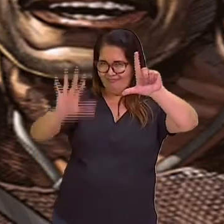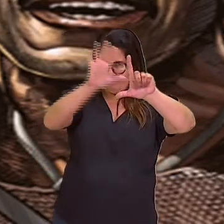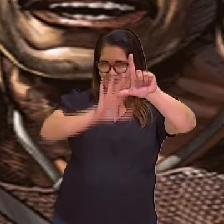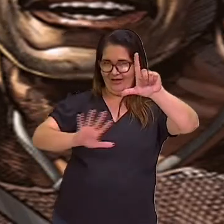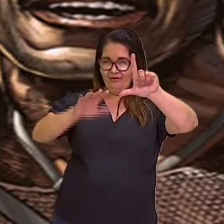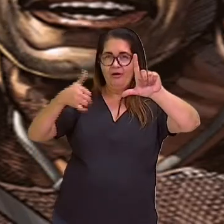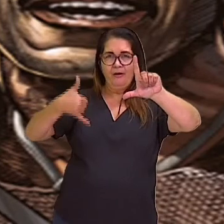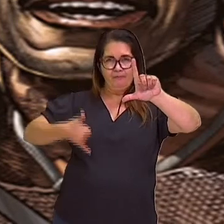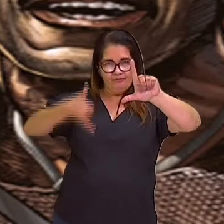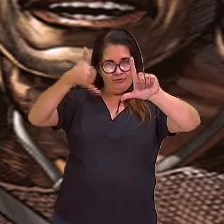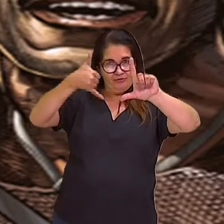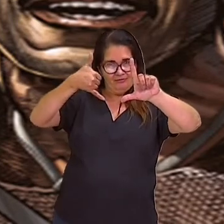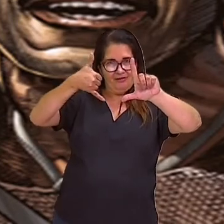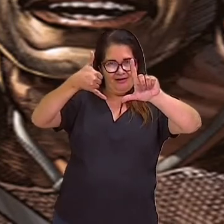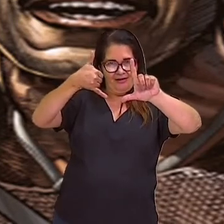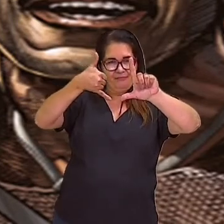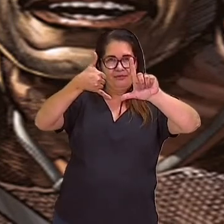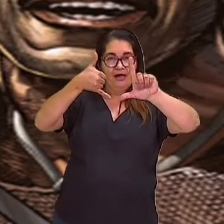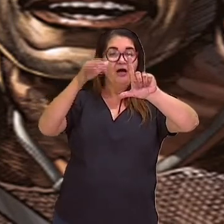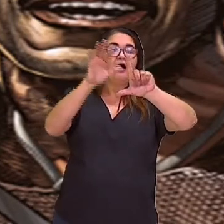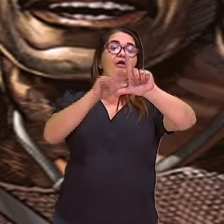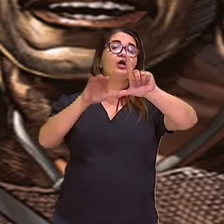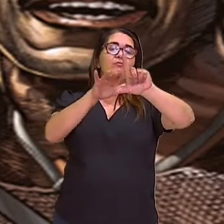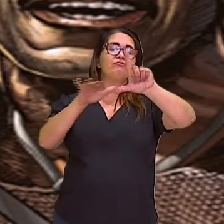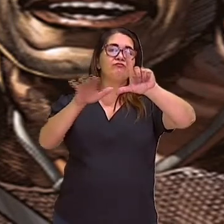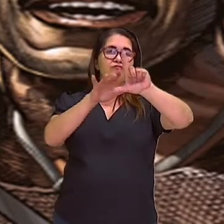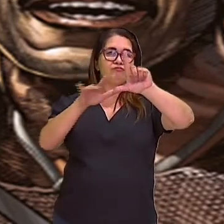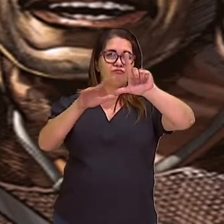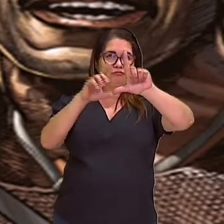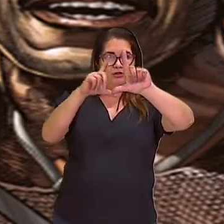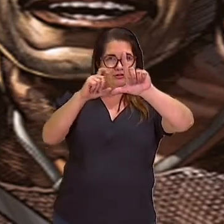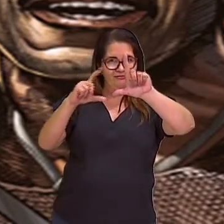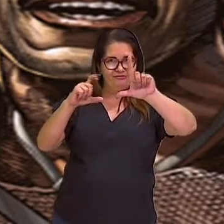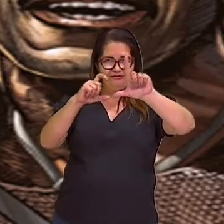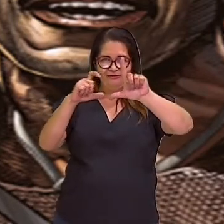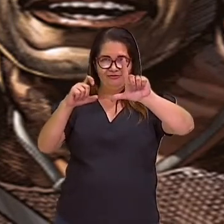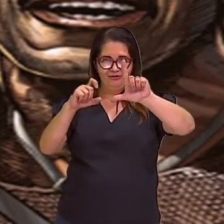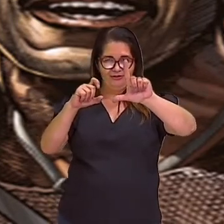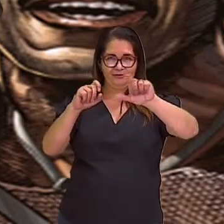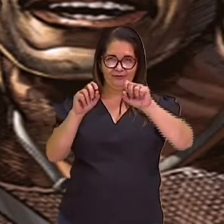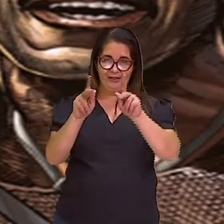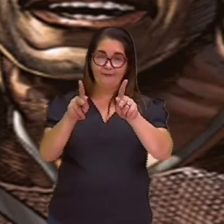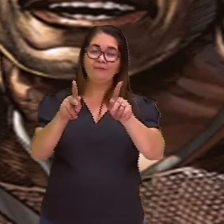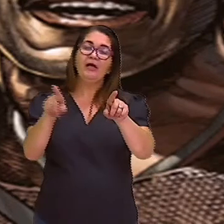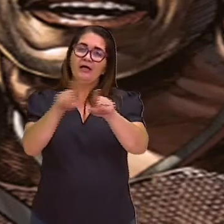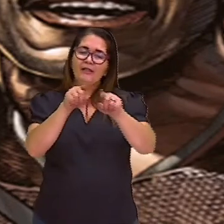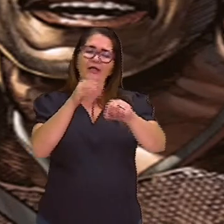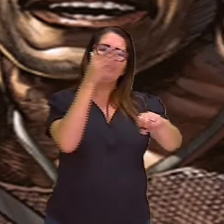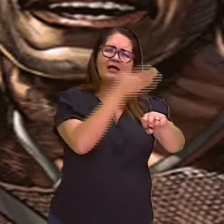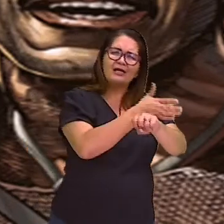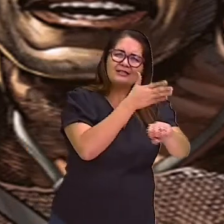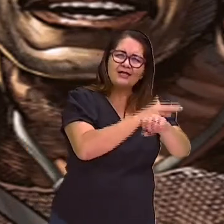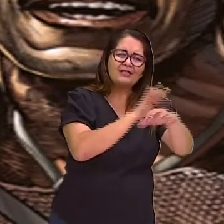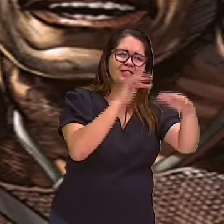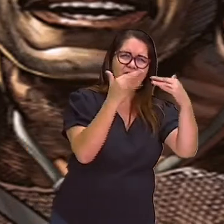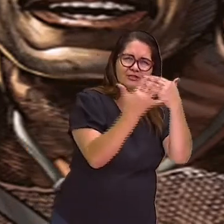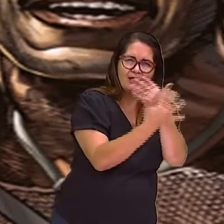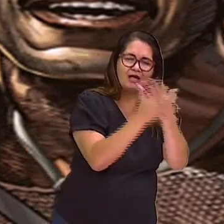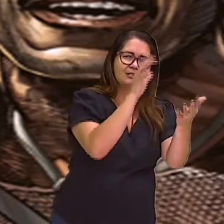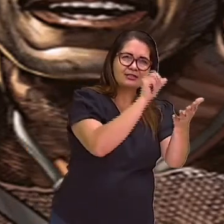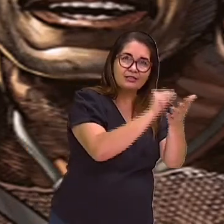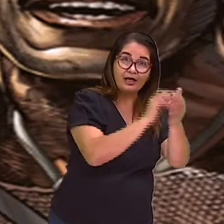aponte a câmera do seu celular na imagem aqui, do QR Code que aparece no canto da tela. Acesse nossas redes sociais,